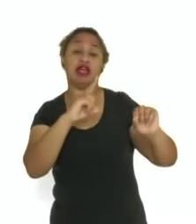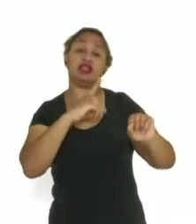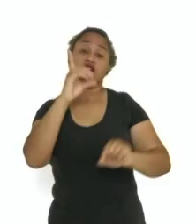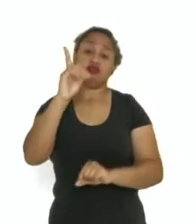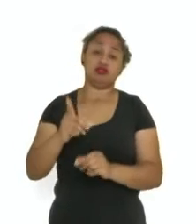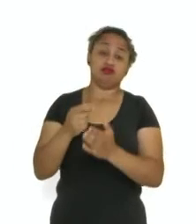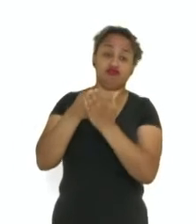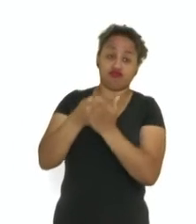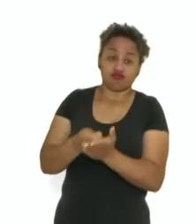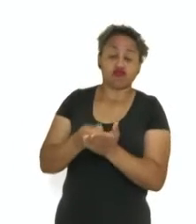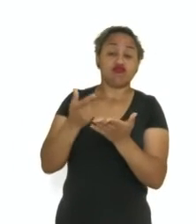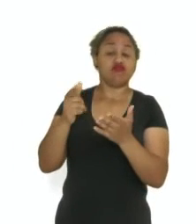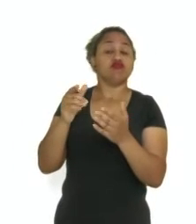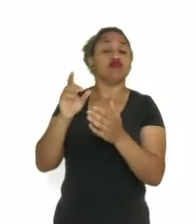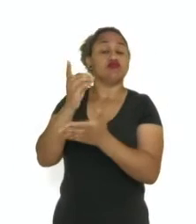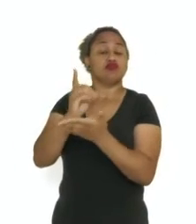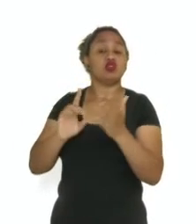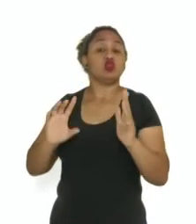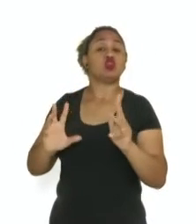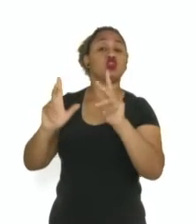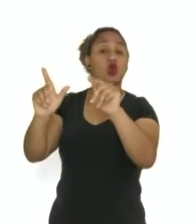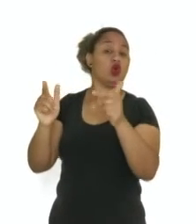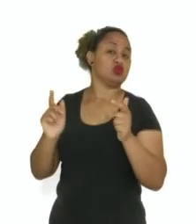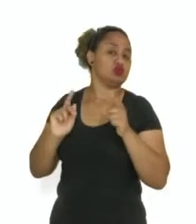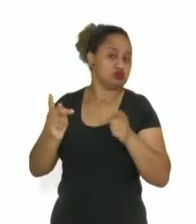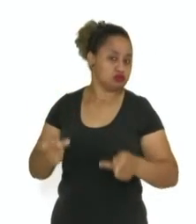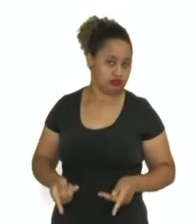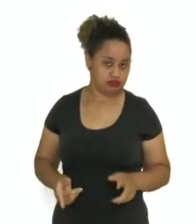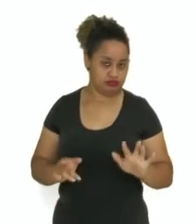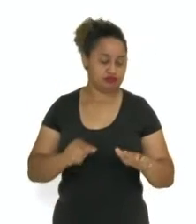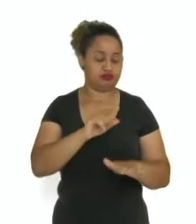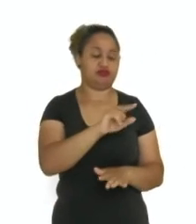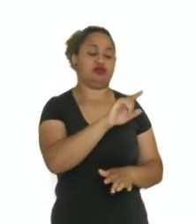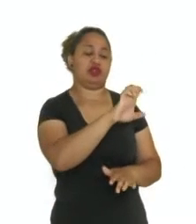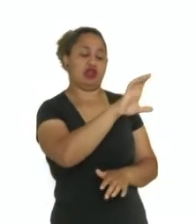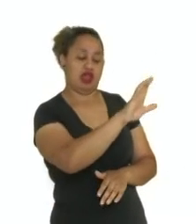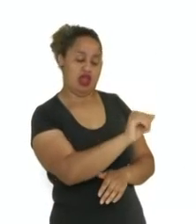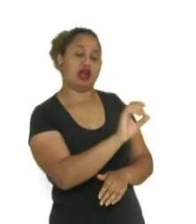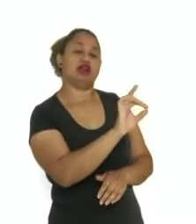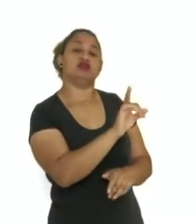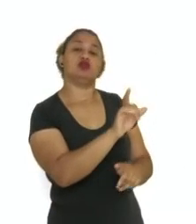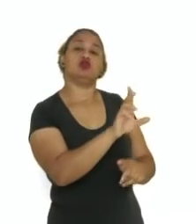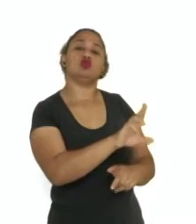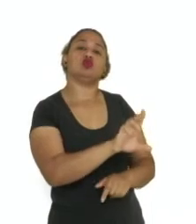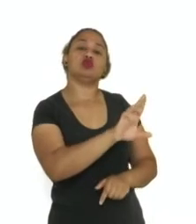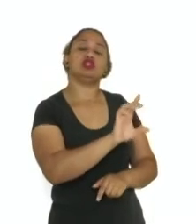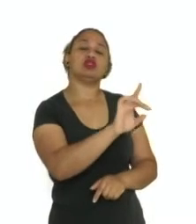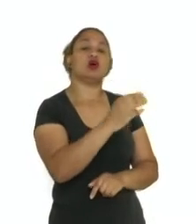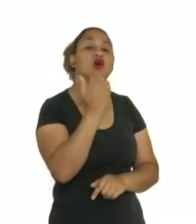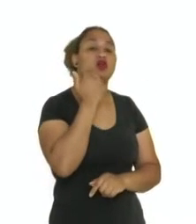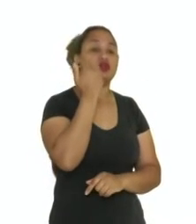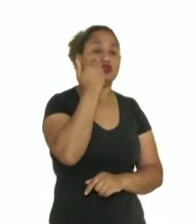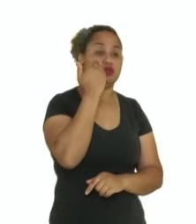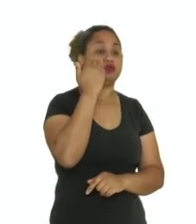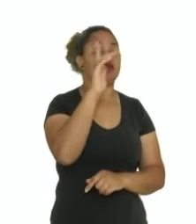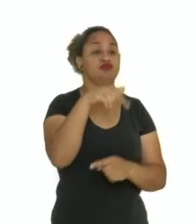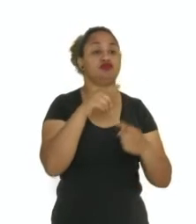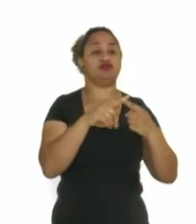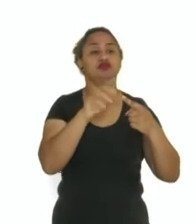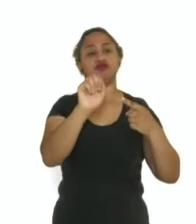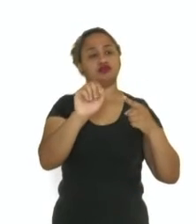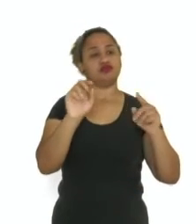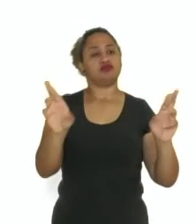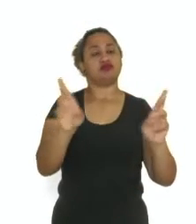deveres. Então, na declaração, todo ser humano. No ECA, adolescente. Pensando sobre isso na letra A,